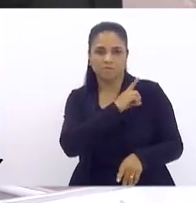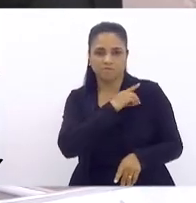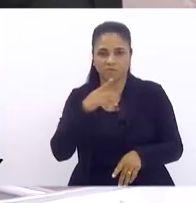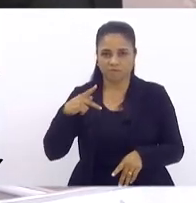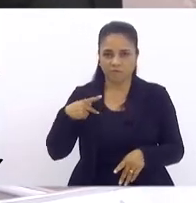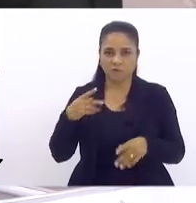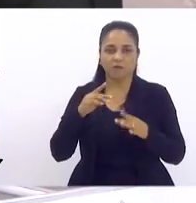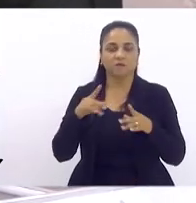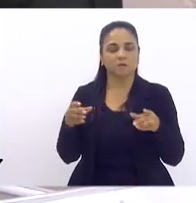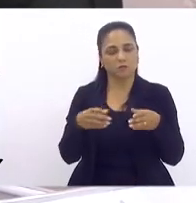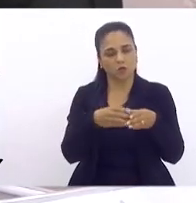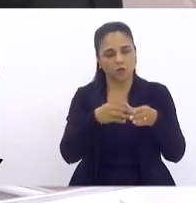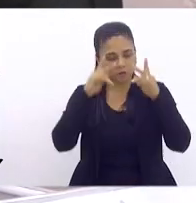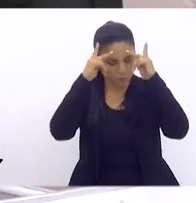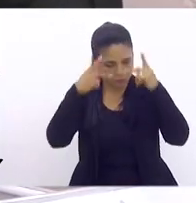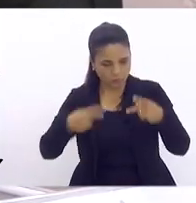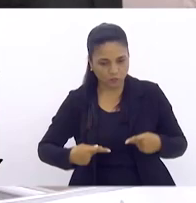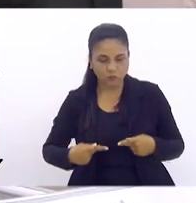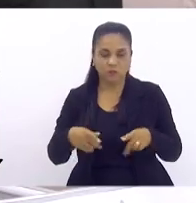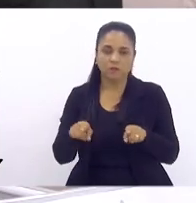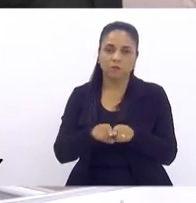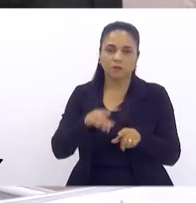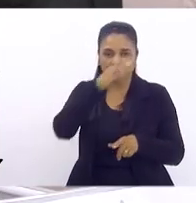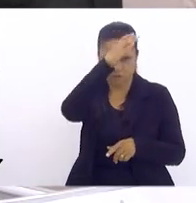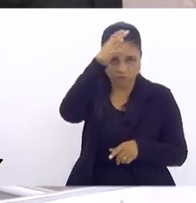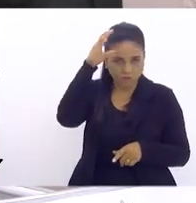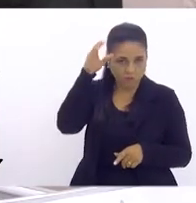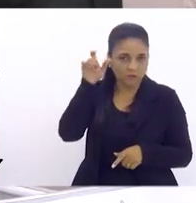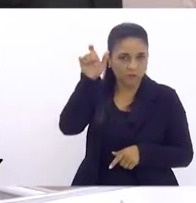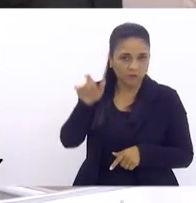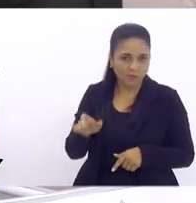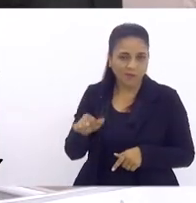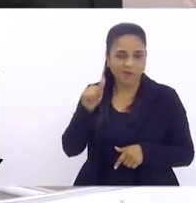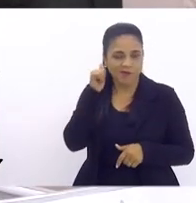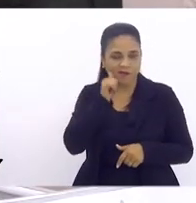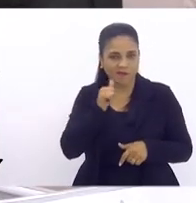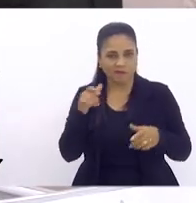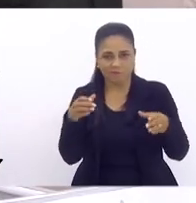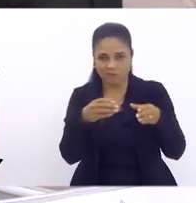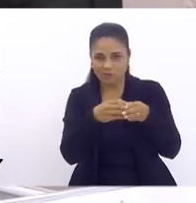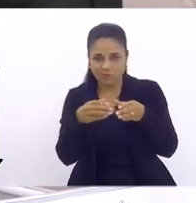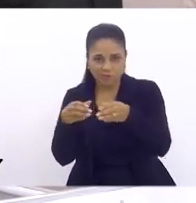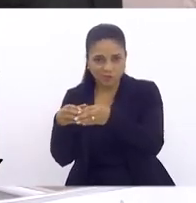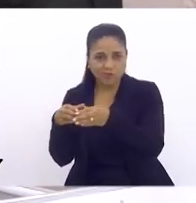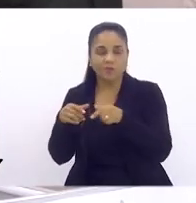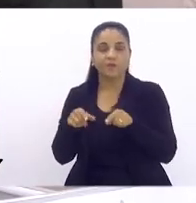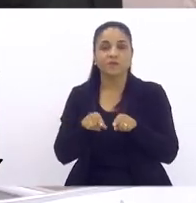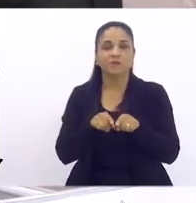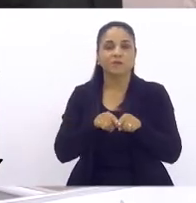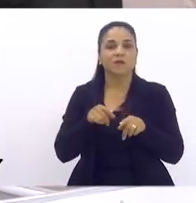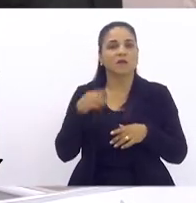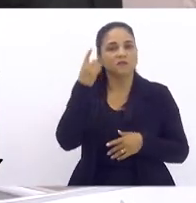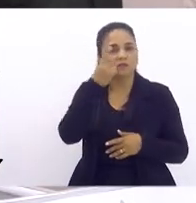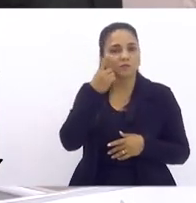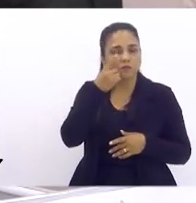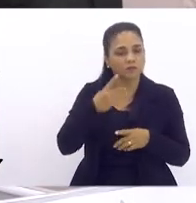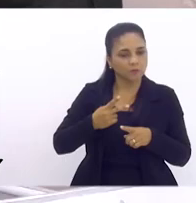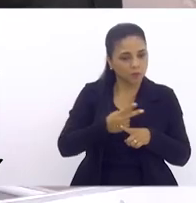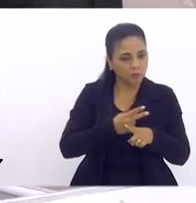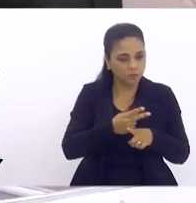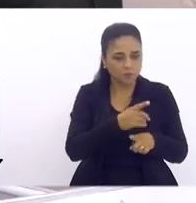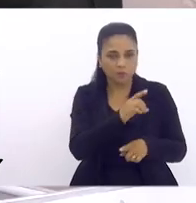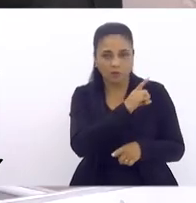Humanos Mas também da comissão de defesa do consumidor da mulher das próprias deputadas aqui que por vezes buscam a defensoria então